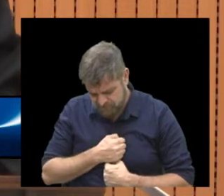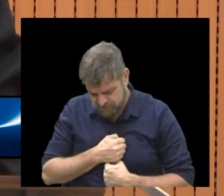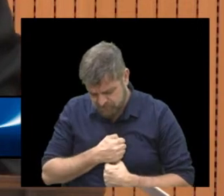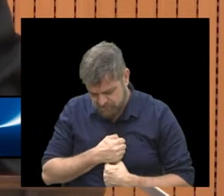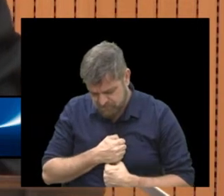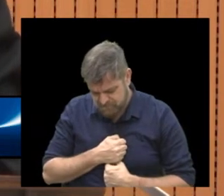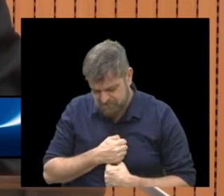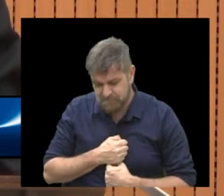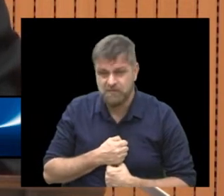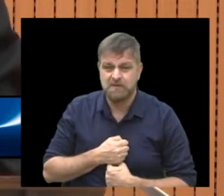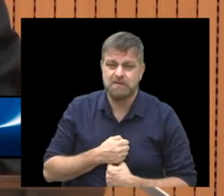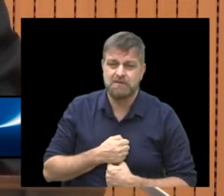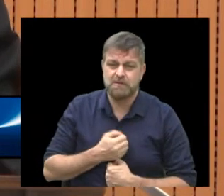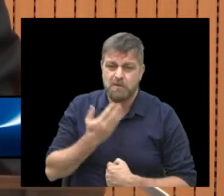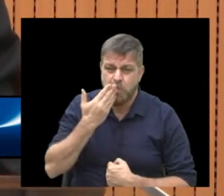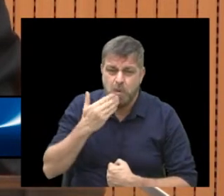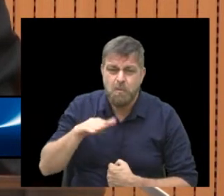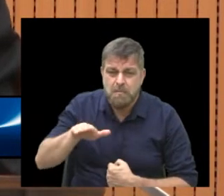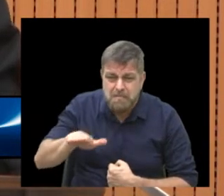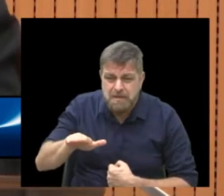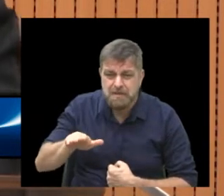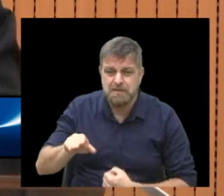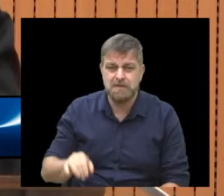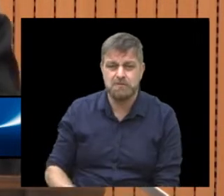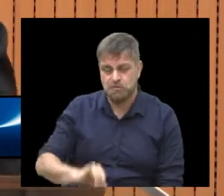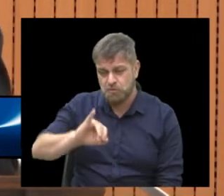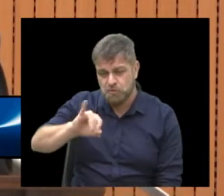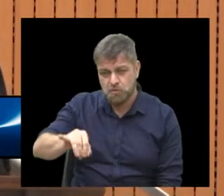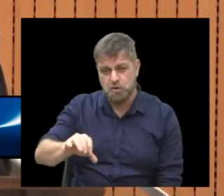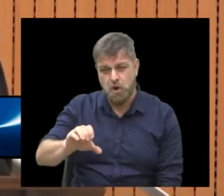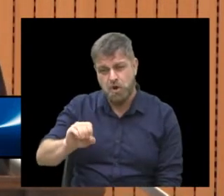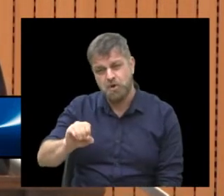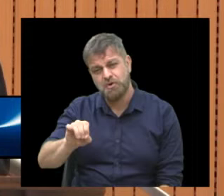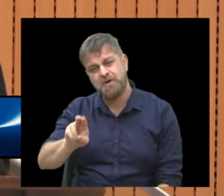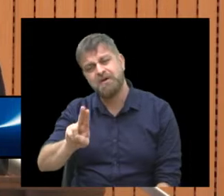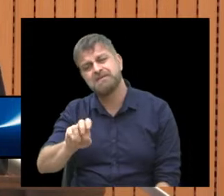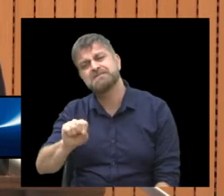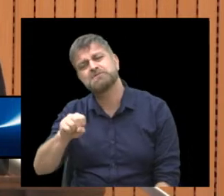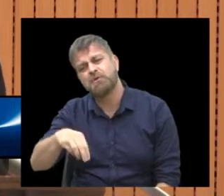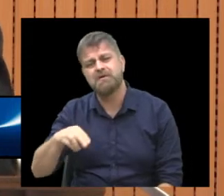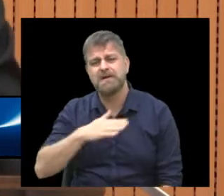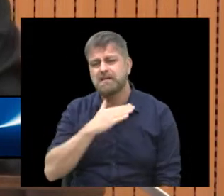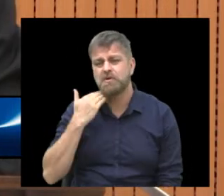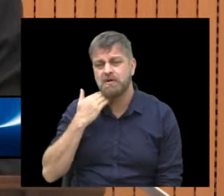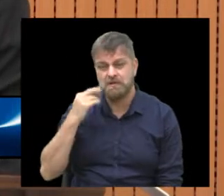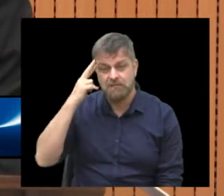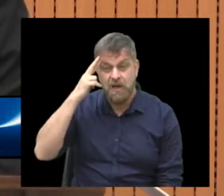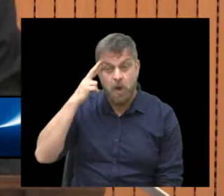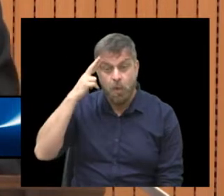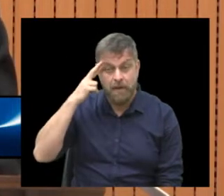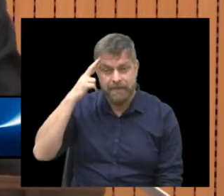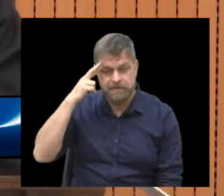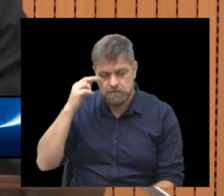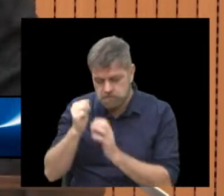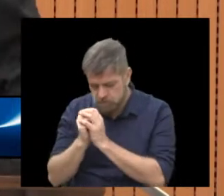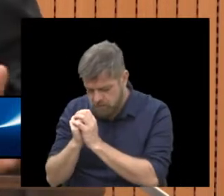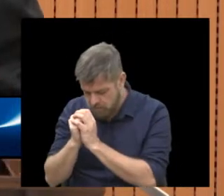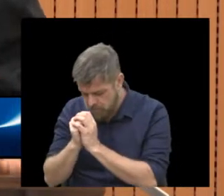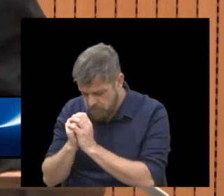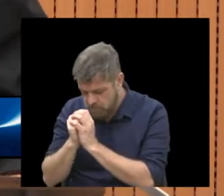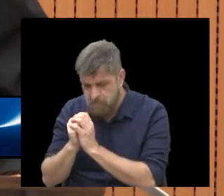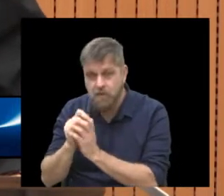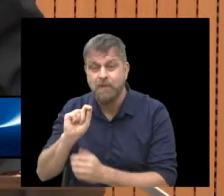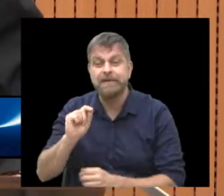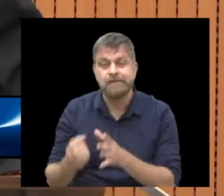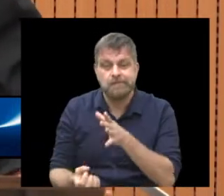do jovem Matheus Jason na última segunda-feira. Ele, participando de um retiro espiritual,